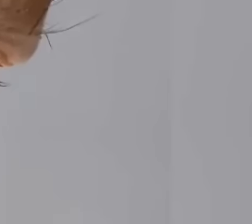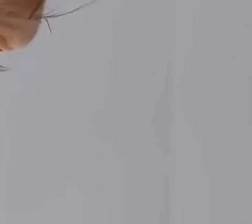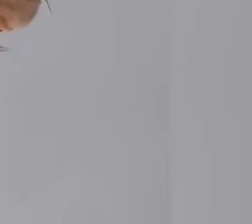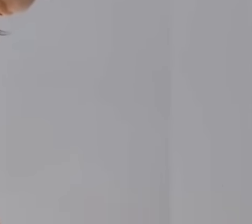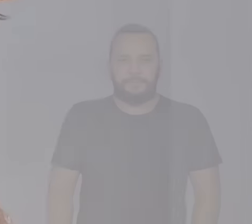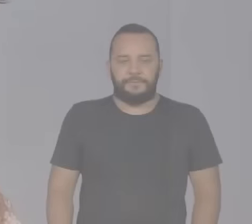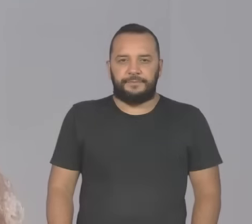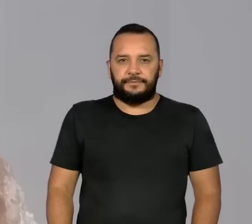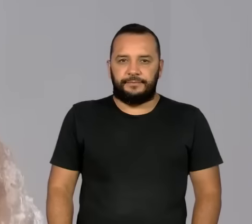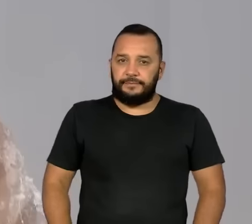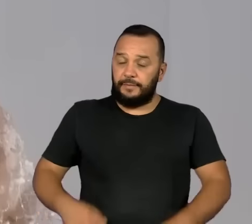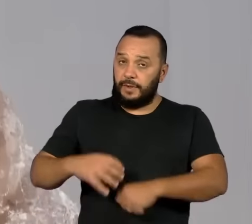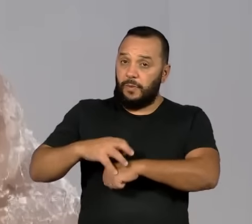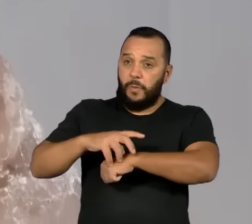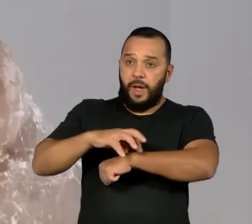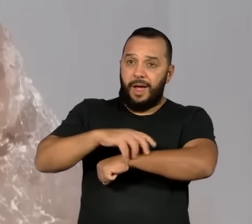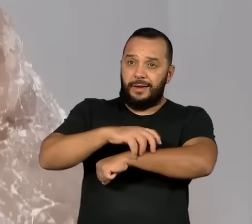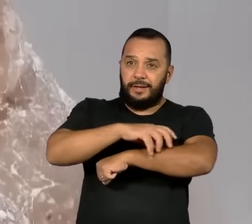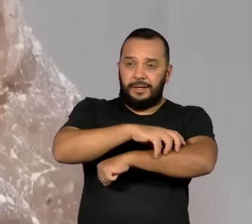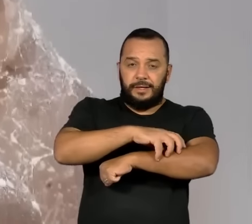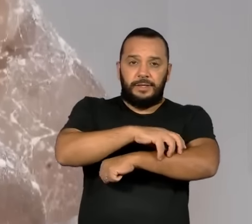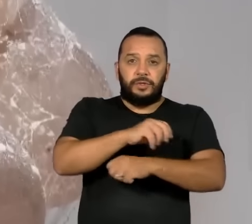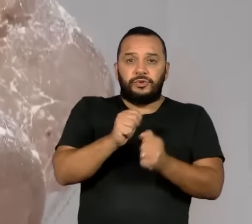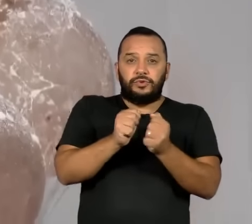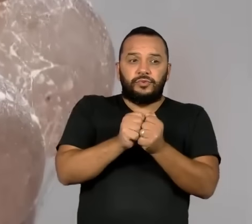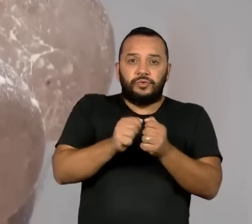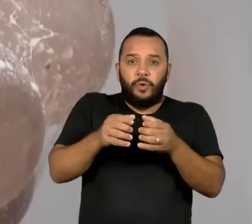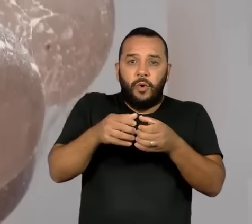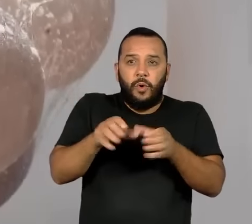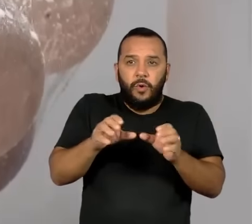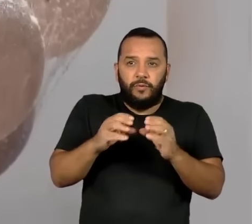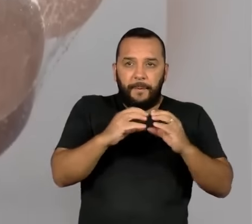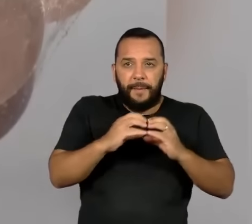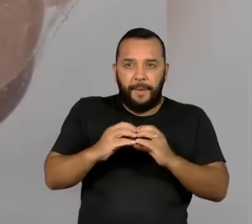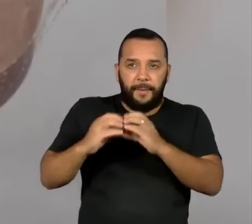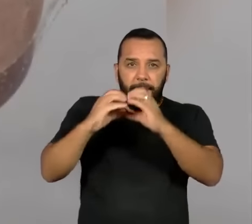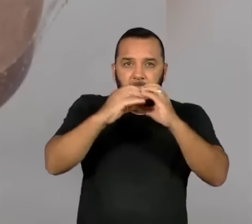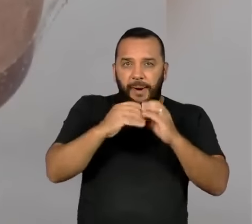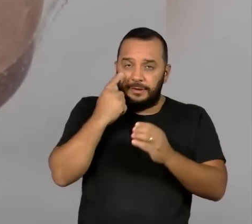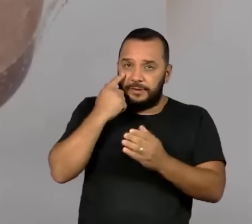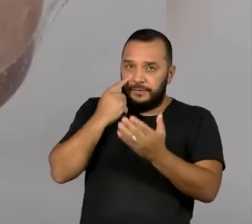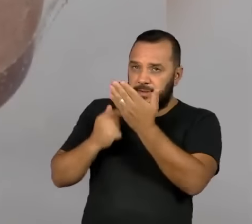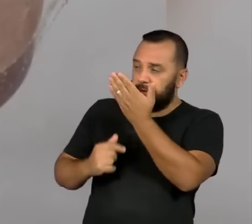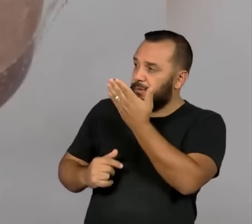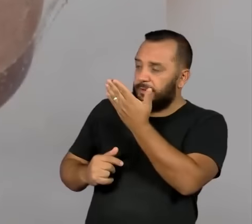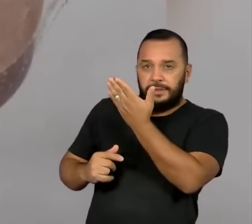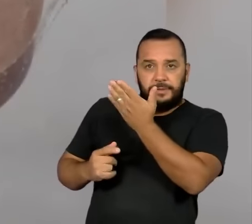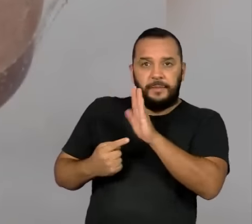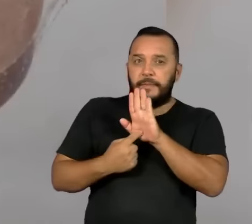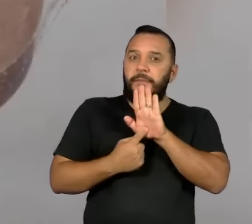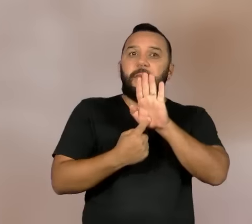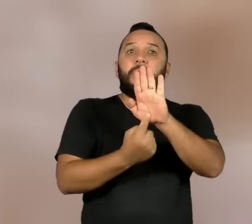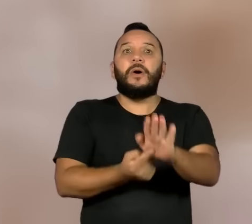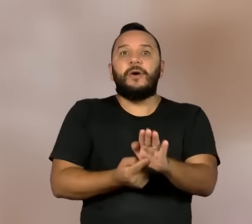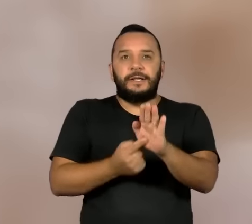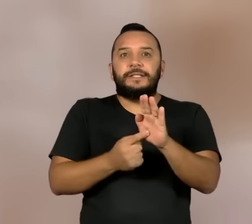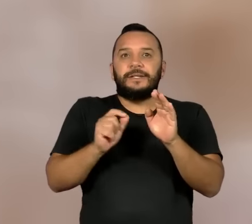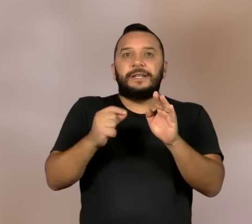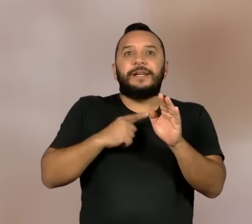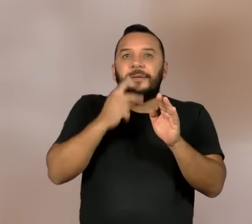Uma aranha cheia de ovos. Olhando bem, se vê partes sombreadas que mostram onde estão os